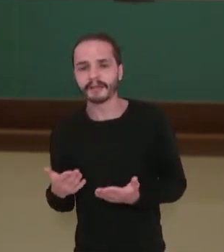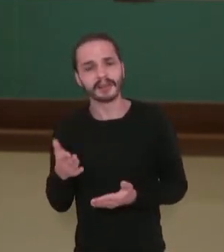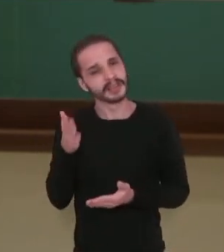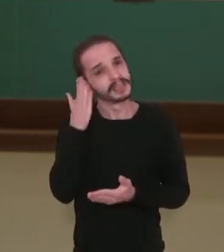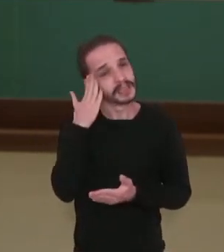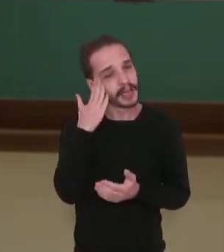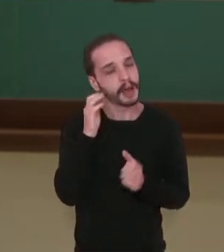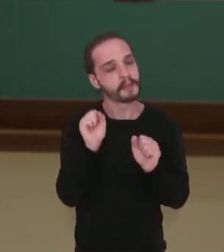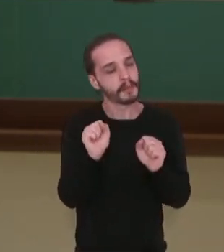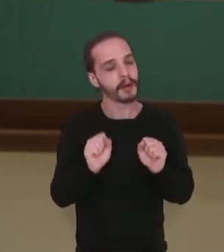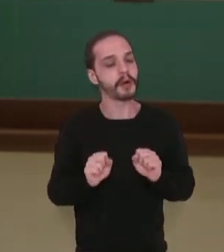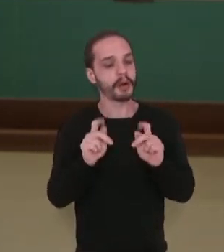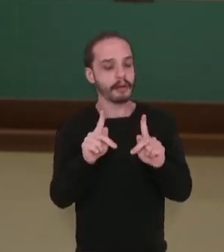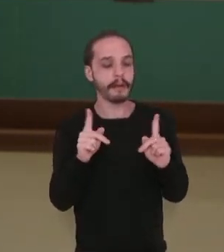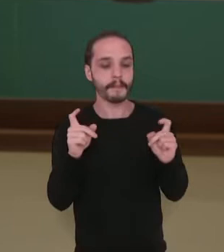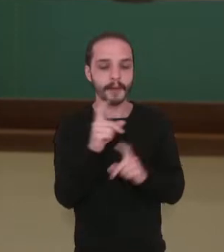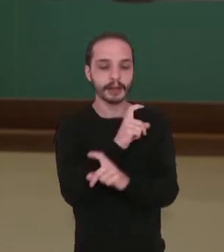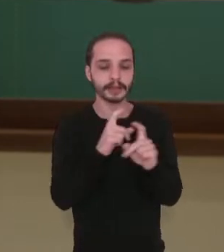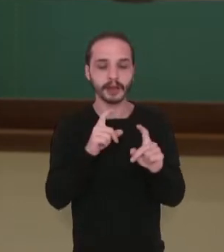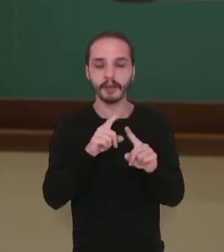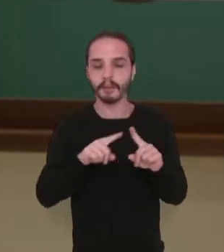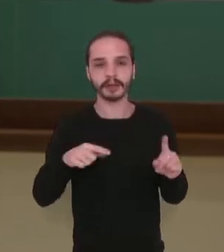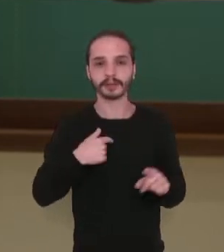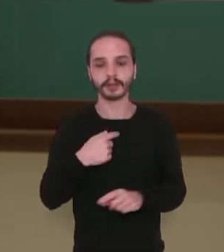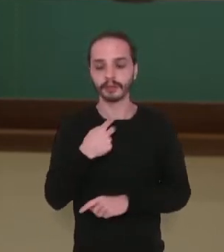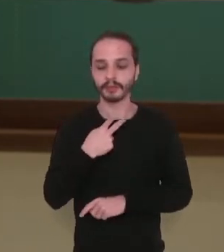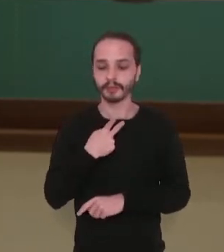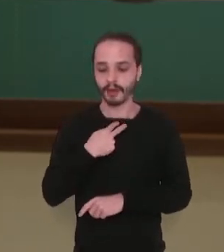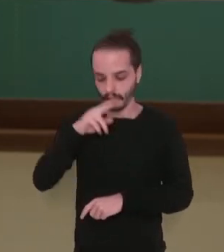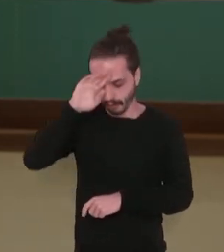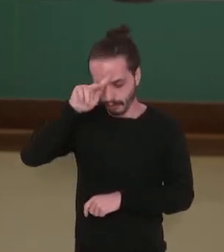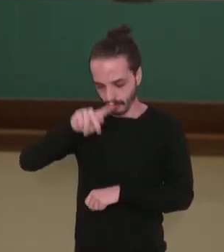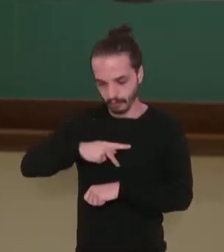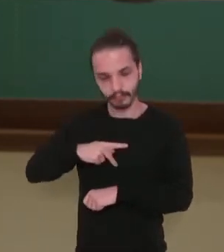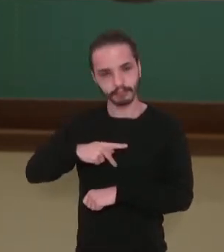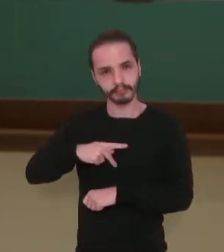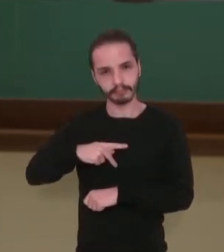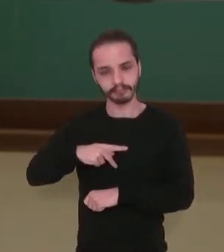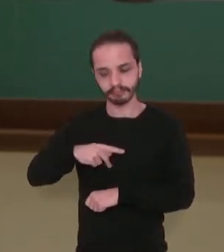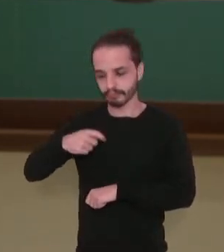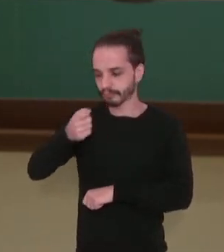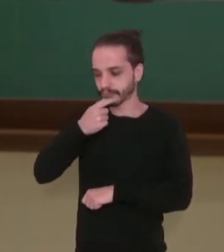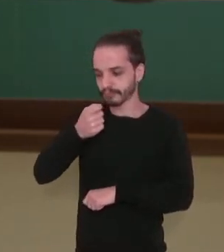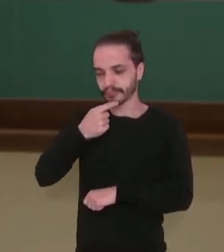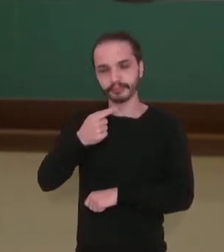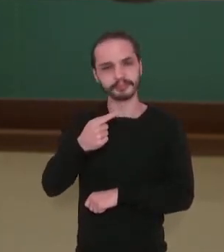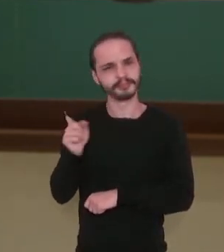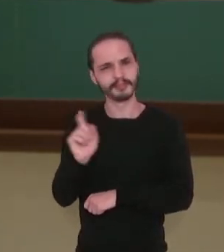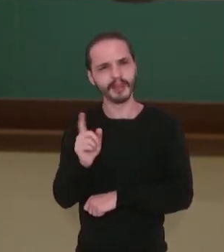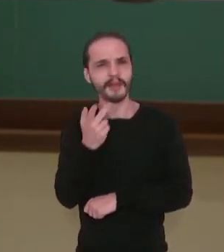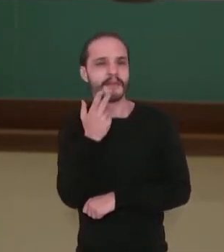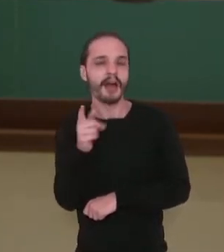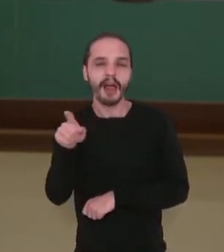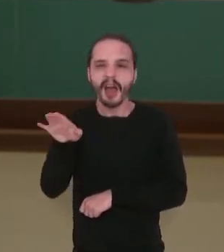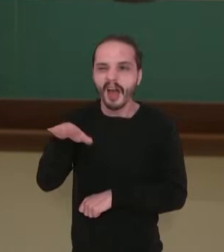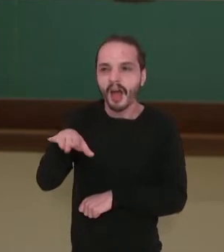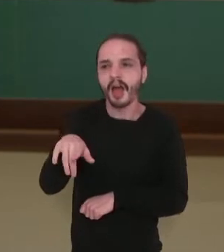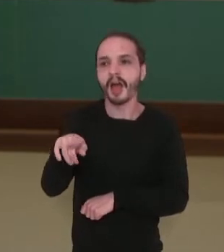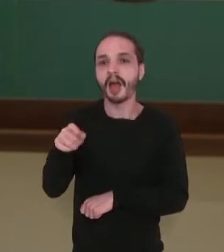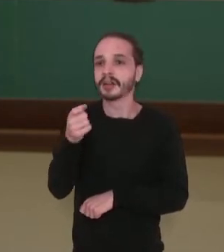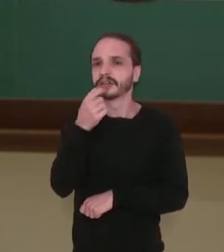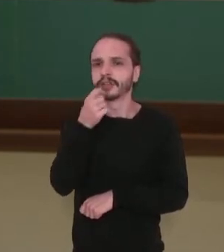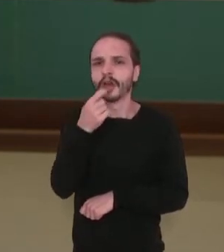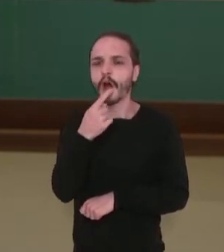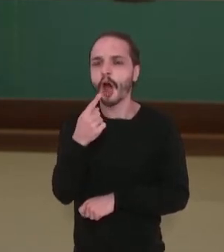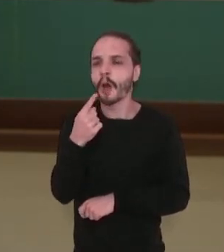doença bacteriana, a gente não pode se automedicar. Às vezes a gente tem costume de falar, né, para uma pessoa, um conhecido, eu